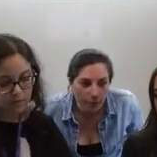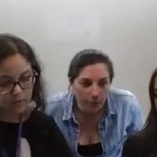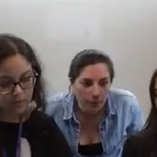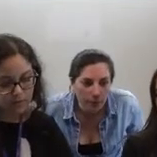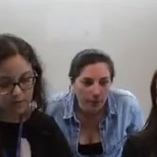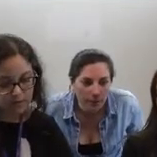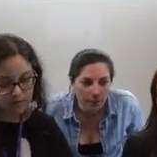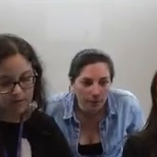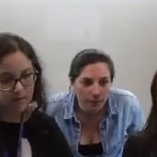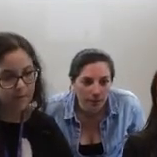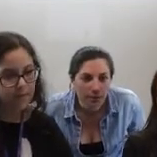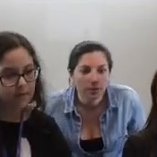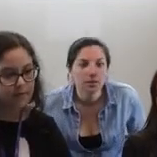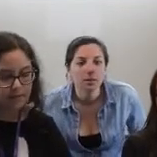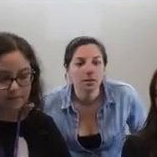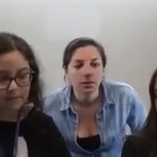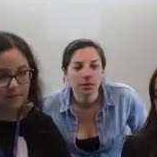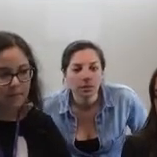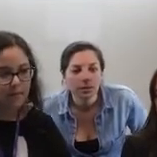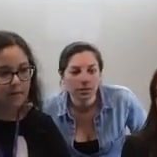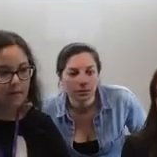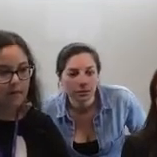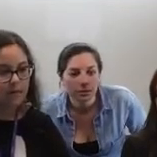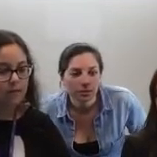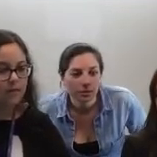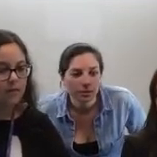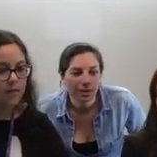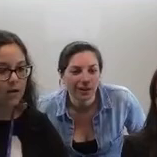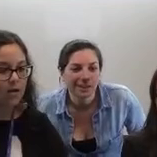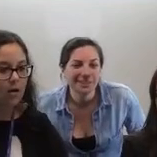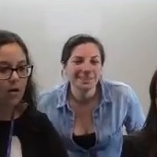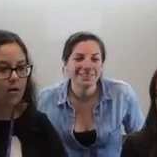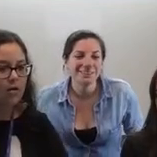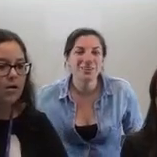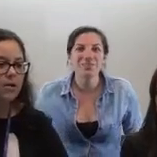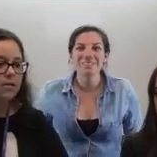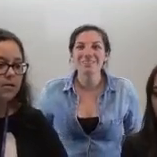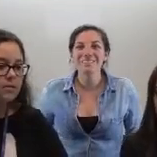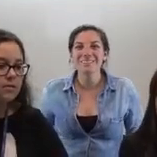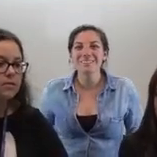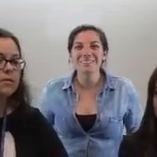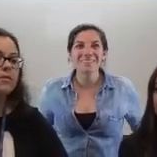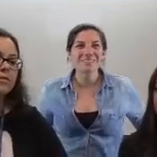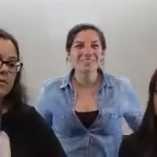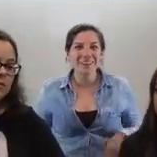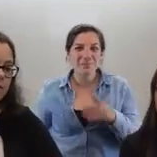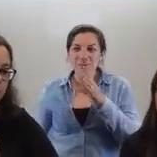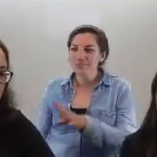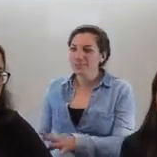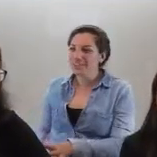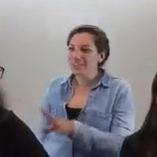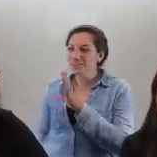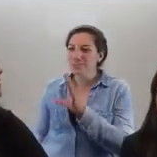coesão. Vamos ver. Coesão. Sim? Aham. Olha ali, na hora de coesão. fazer o exercício, tem